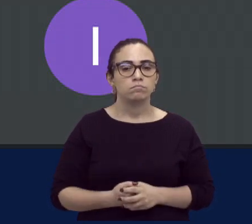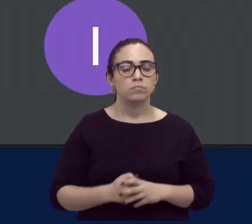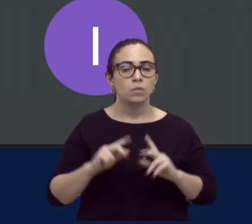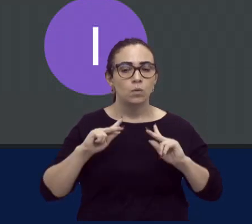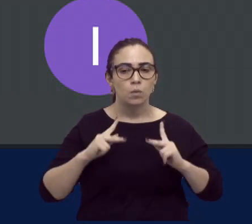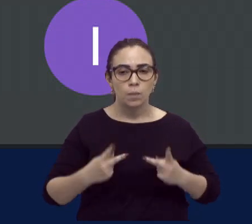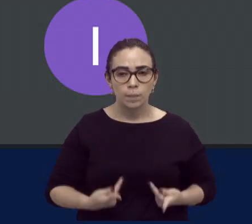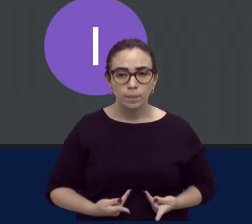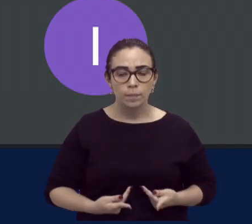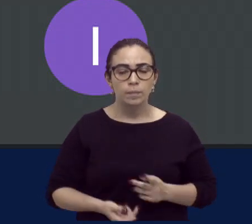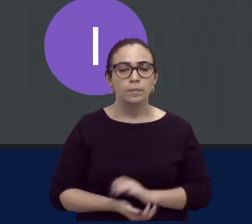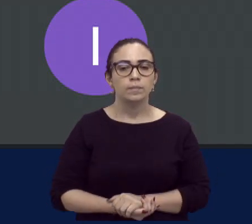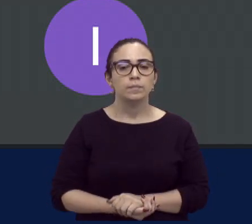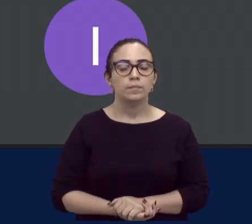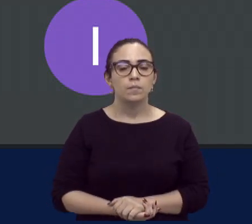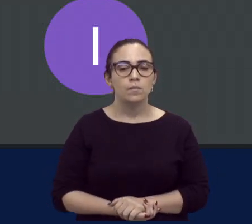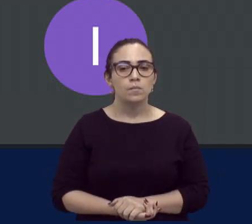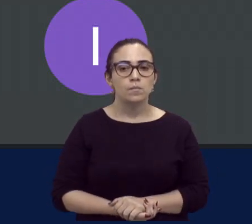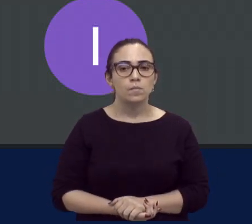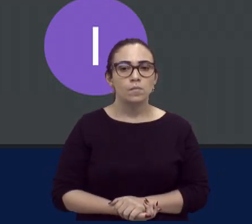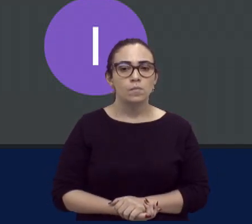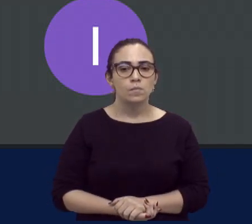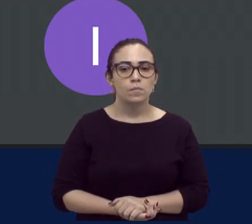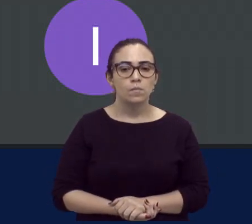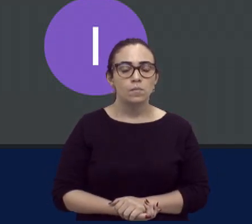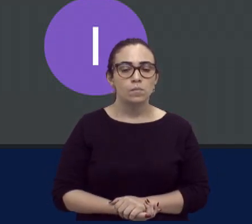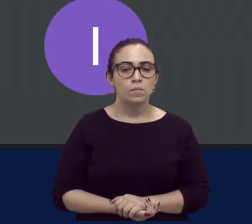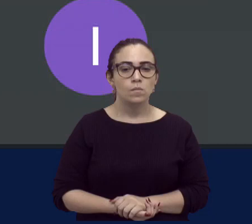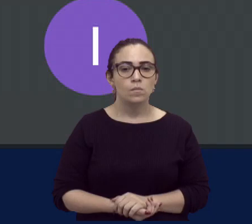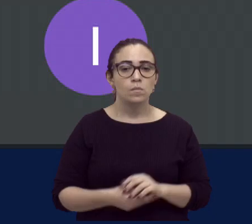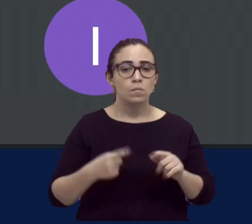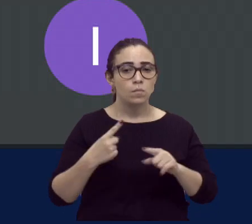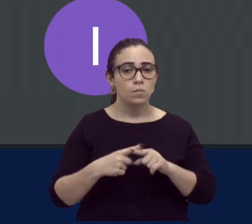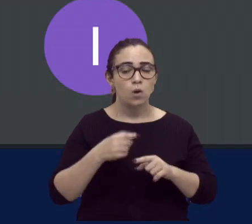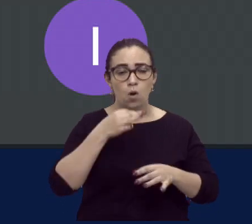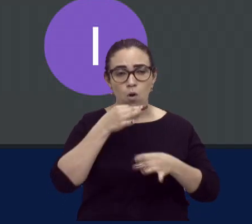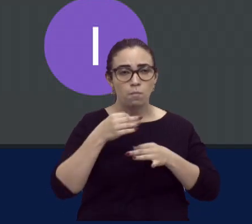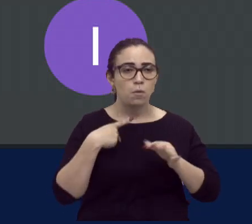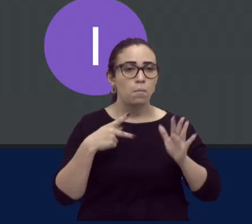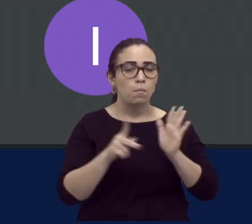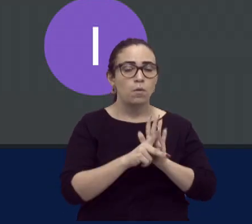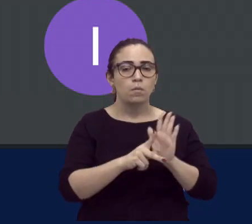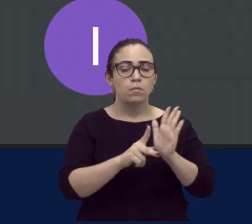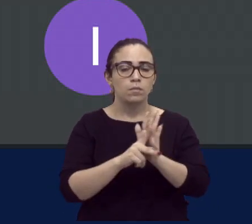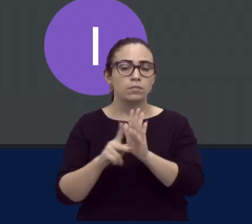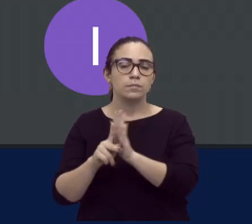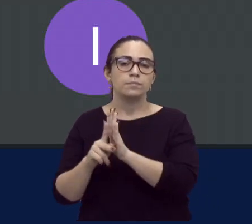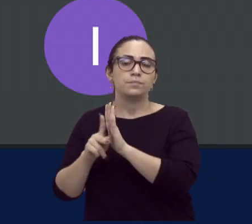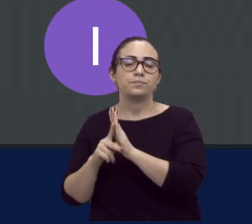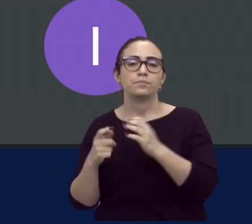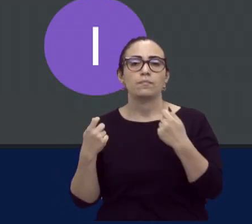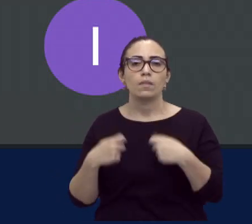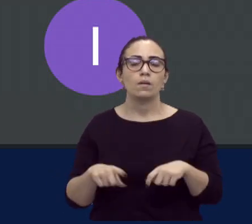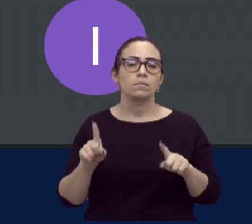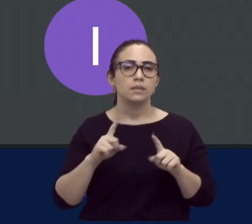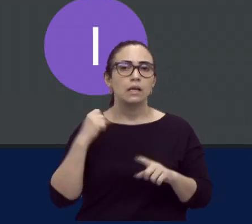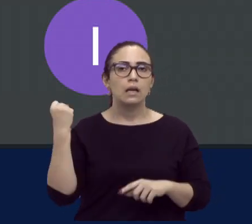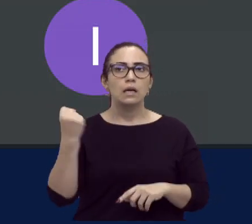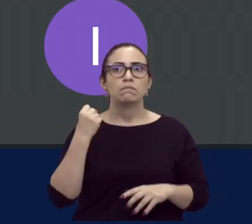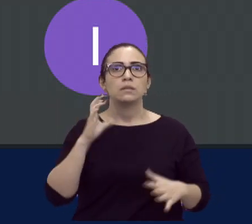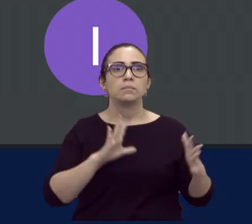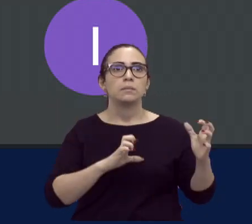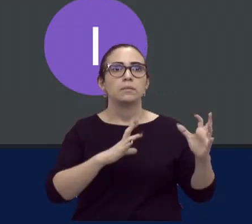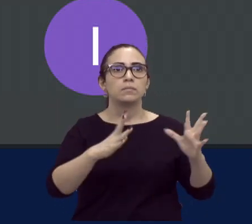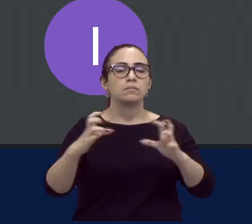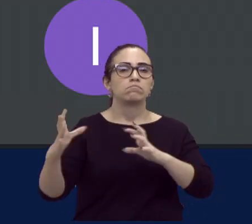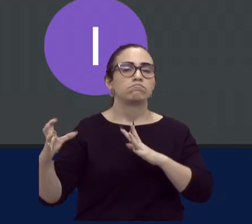humanizados possível, porque diferença de interesse sempre haverá, mas não precisam ser as mais graves e as